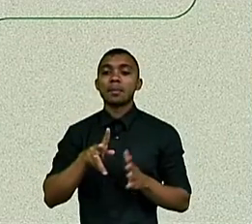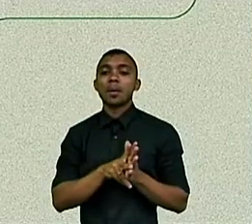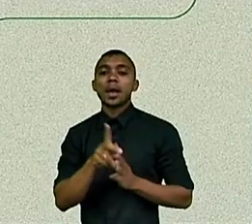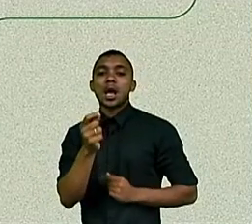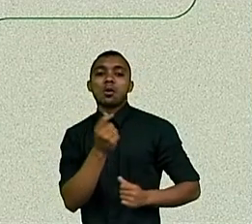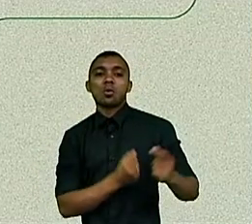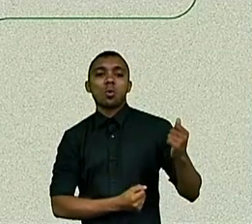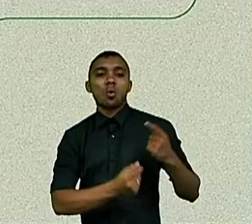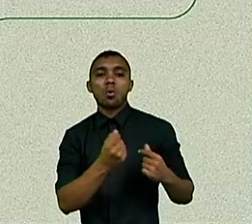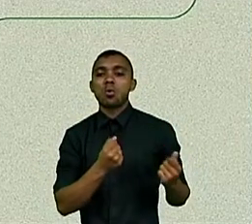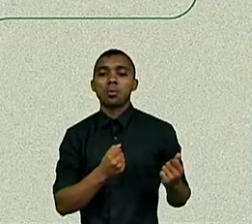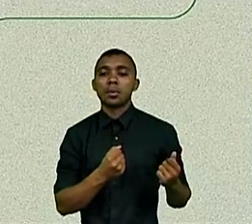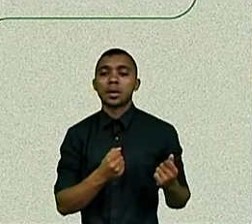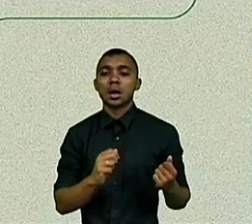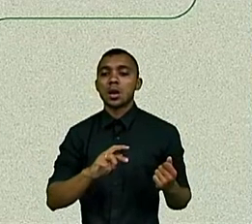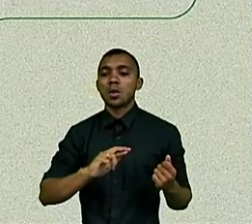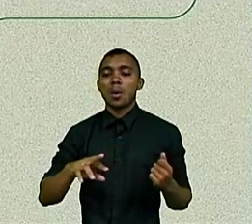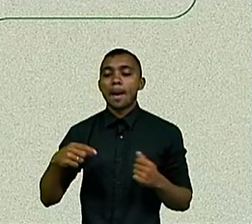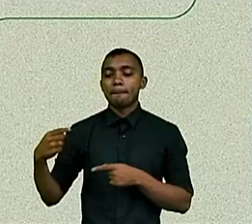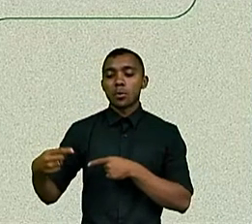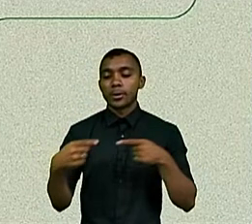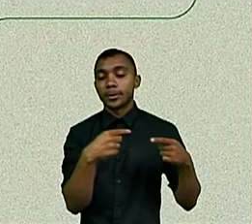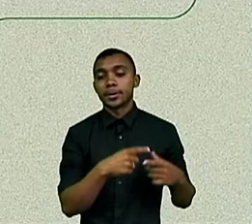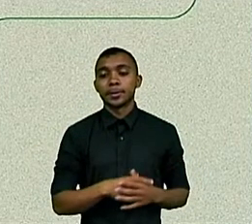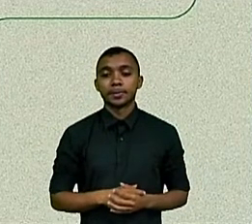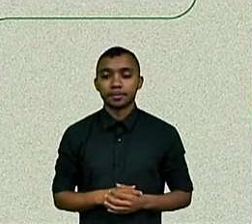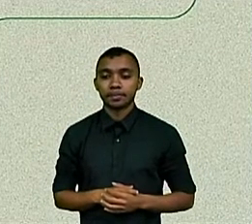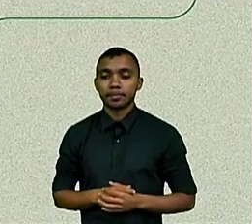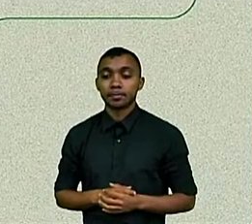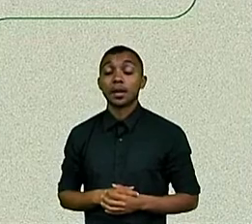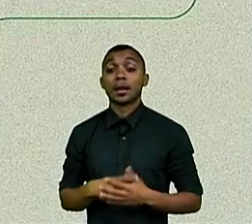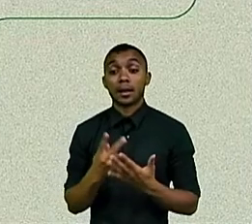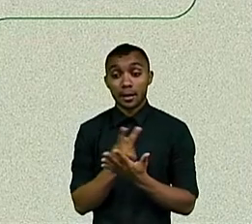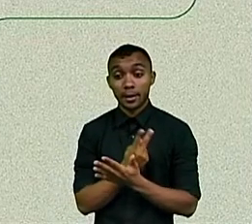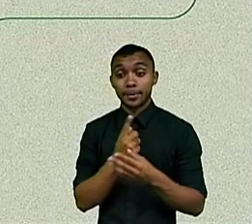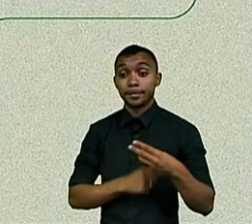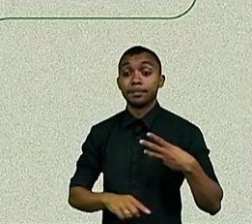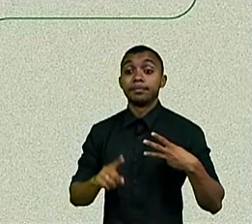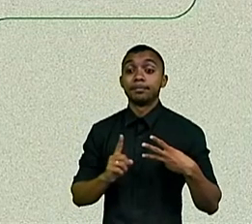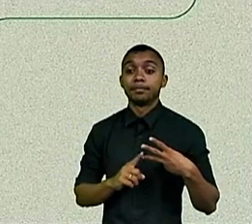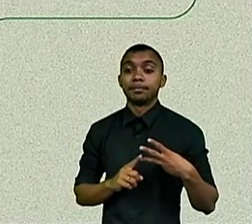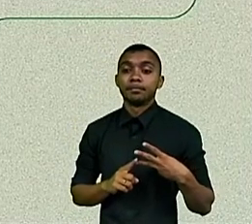não se envolveu tanta questão política então o primeiro ponto é errado segundo